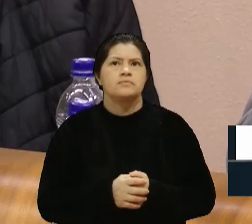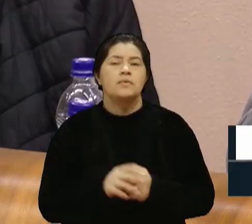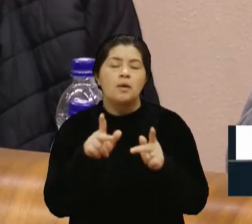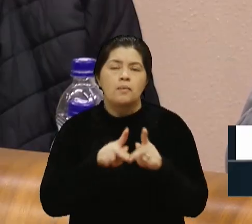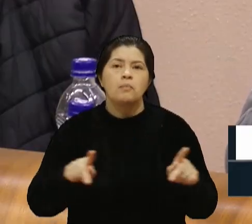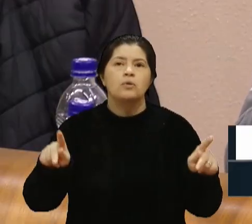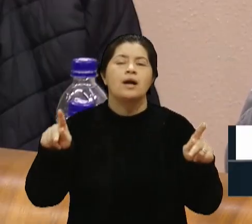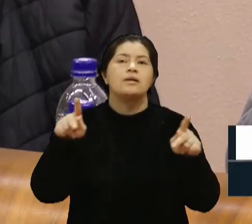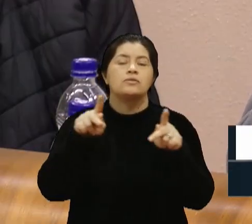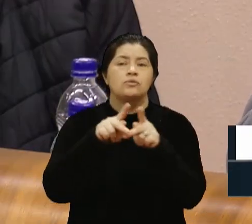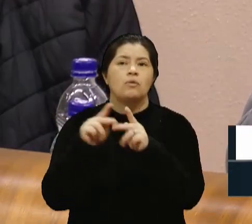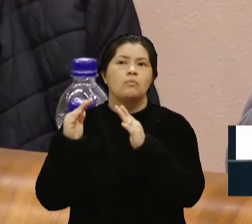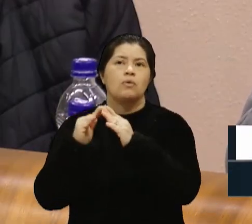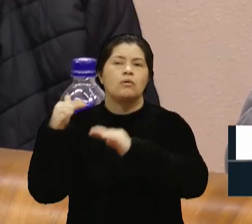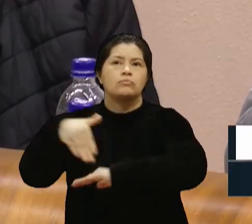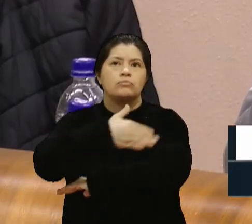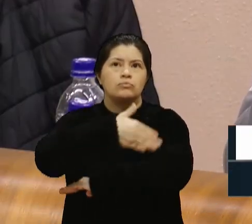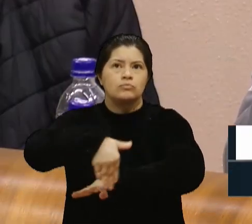População em situação de rua.